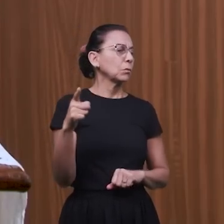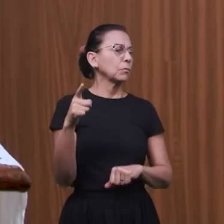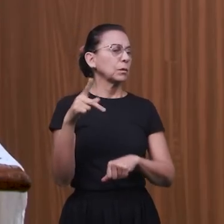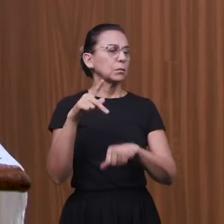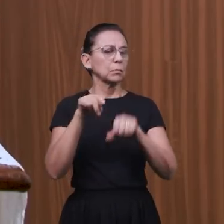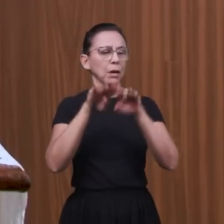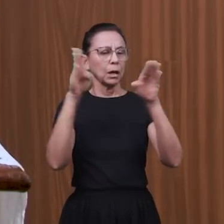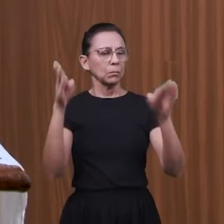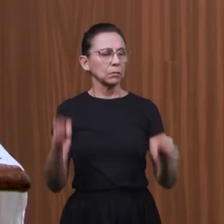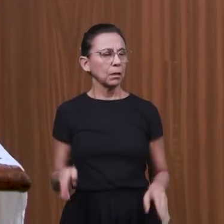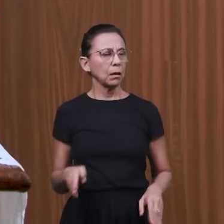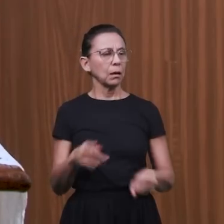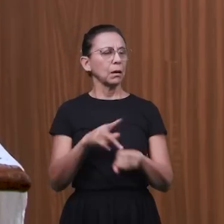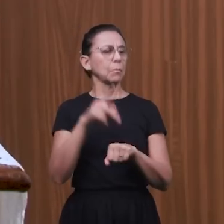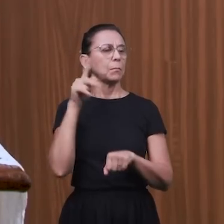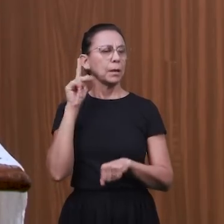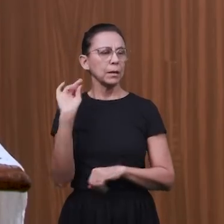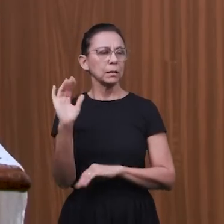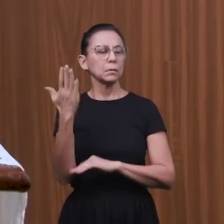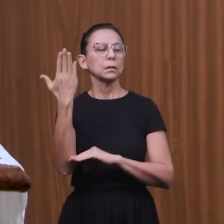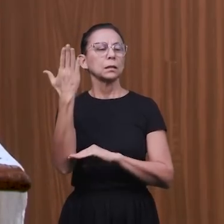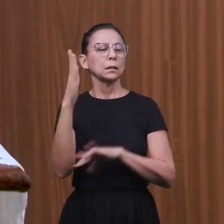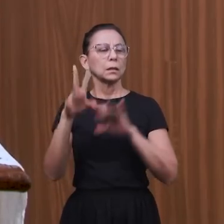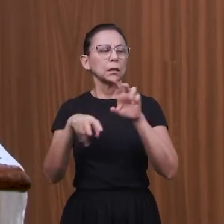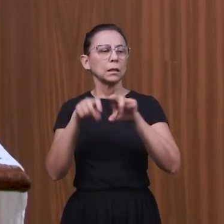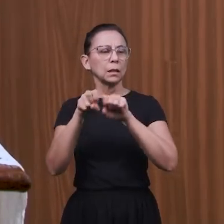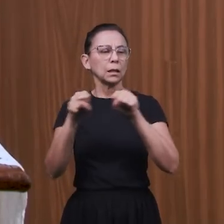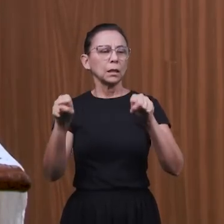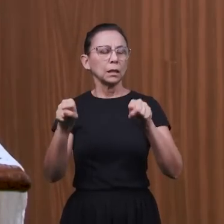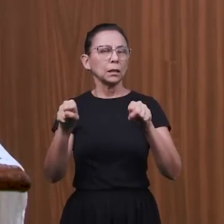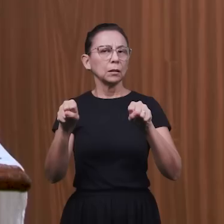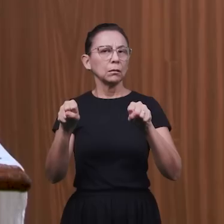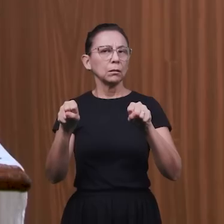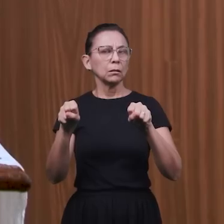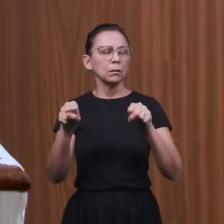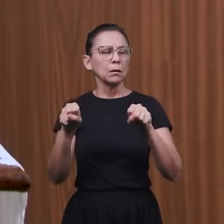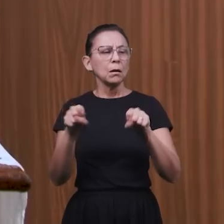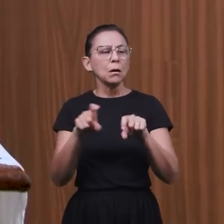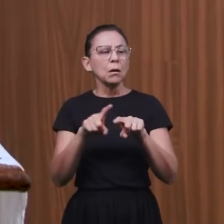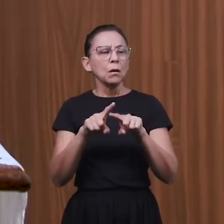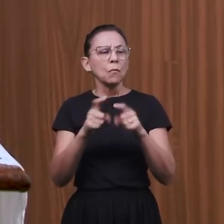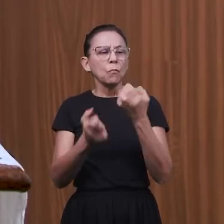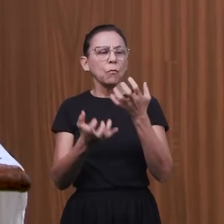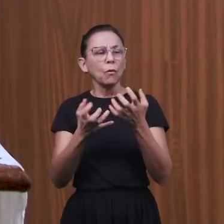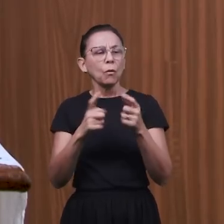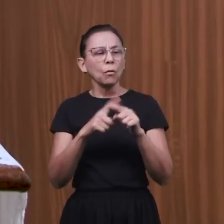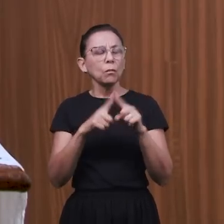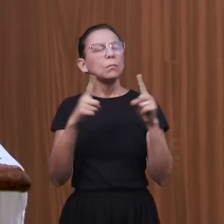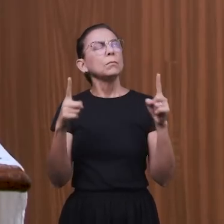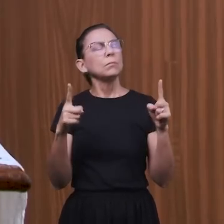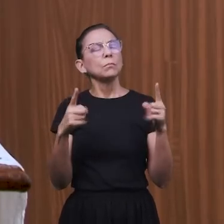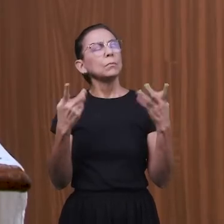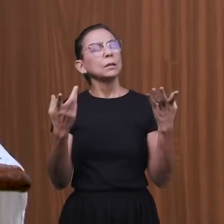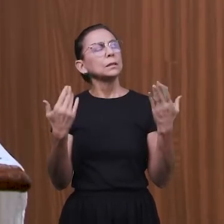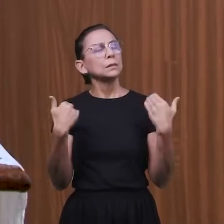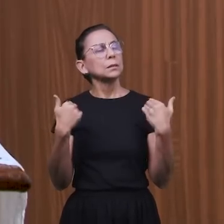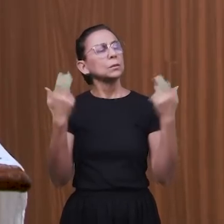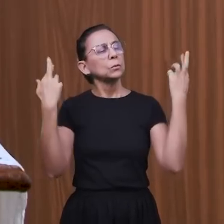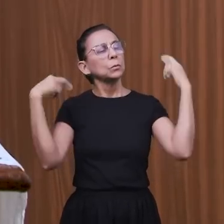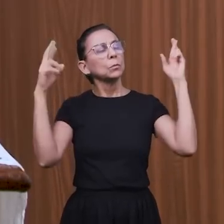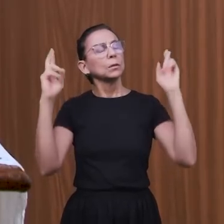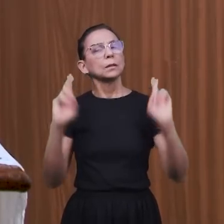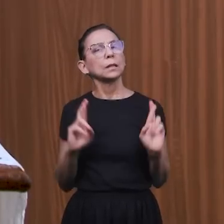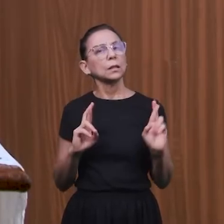lenha, mas aonde está o cordeiro? E Abraão diz assim: Deus proverá para si